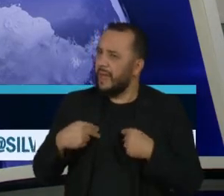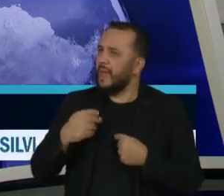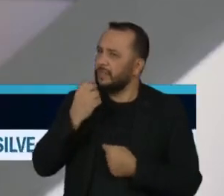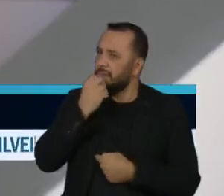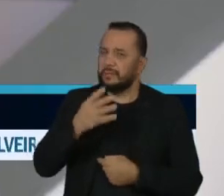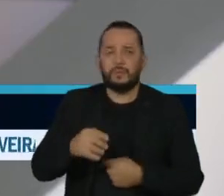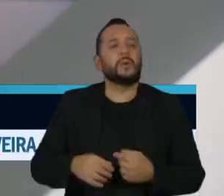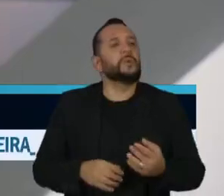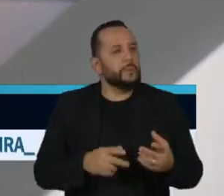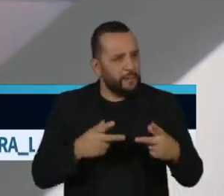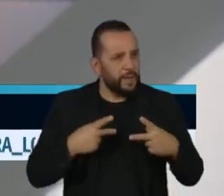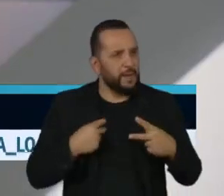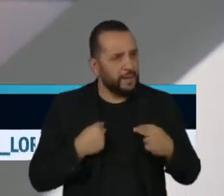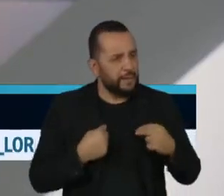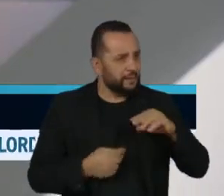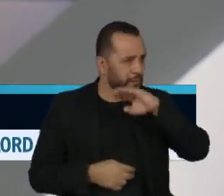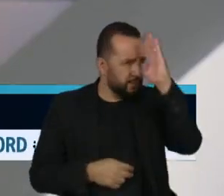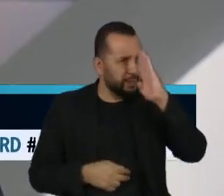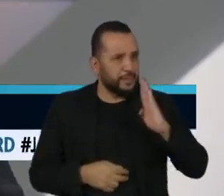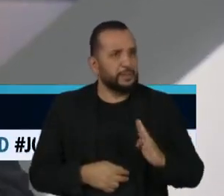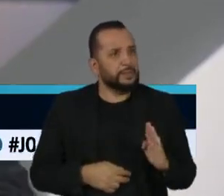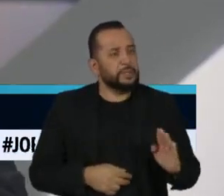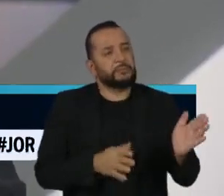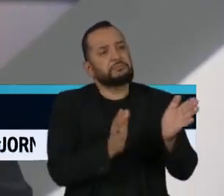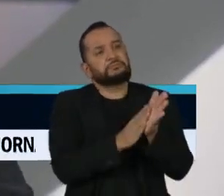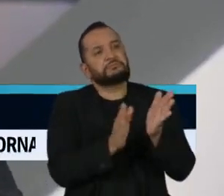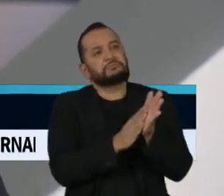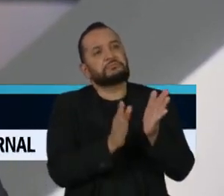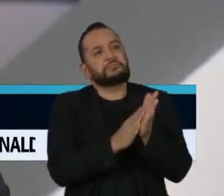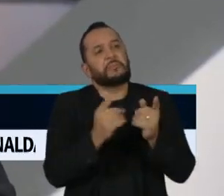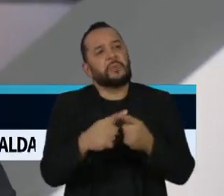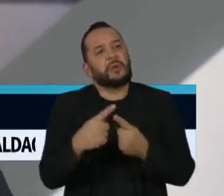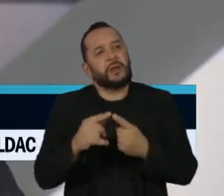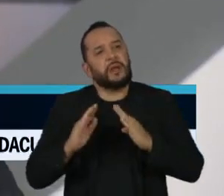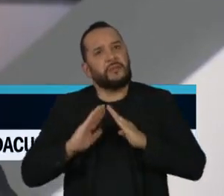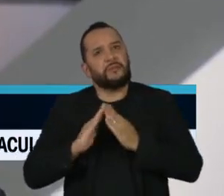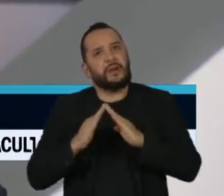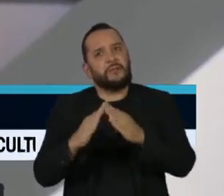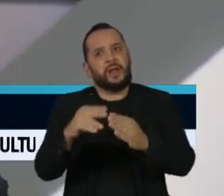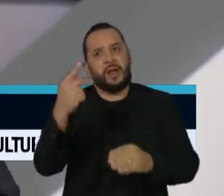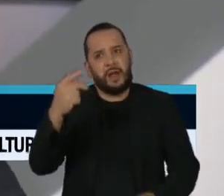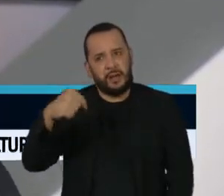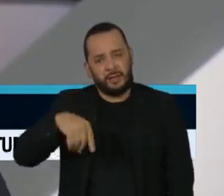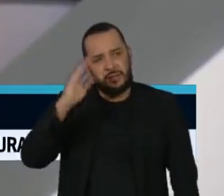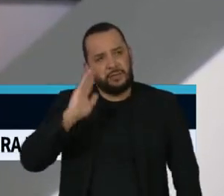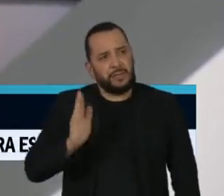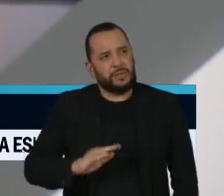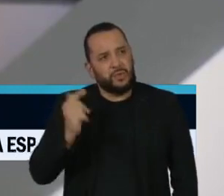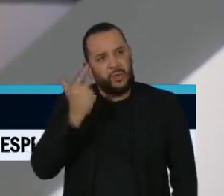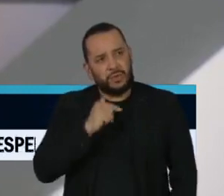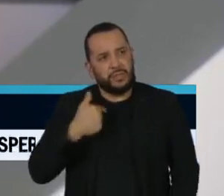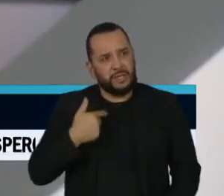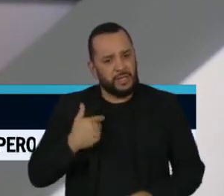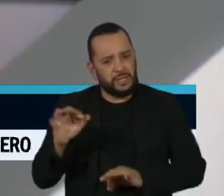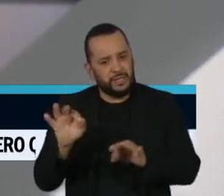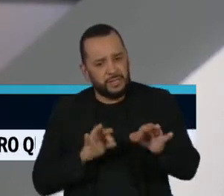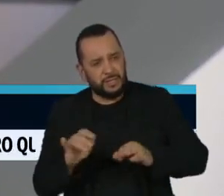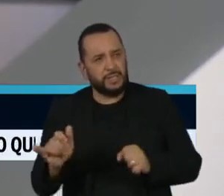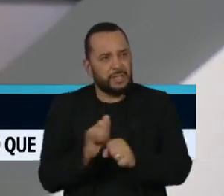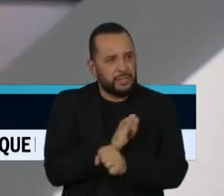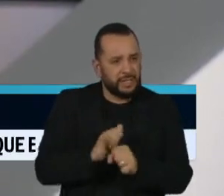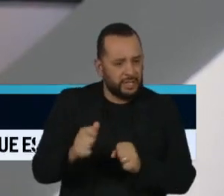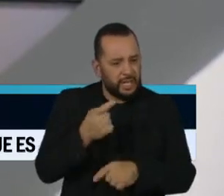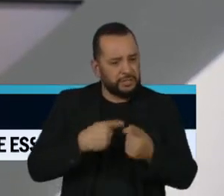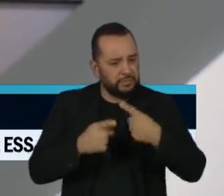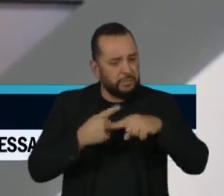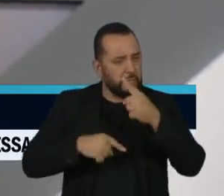Merecido, e o Brasil está sendo celebrado porque a favela brasileira construiu um caminho, conseguiu construir uma estratégia,